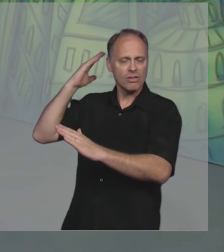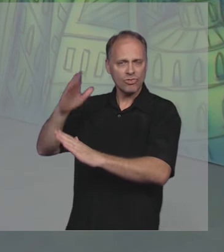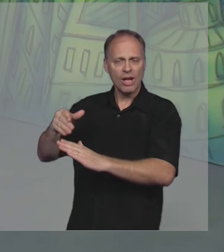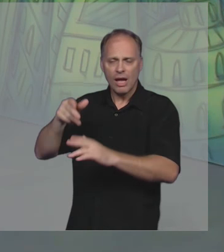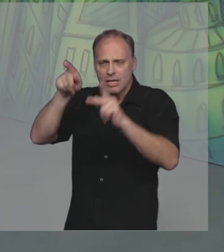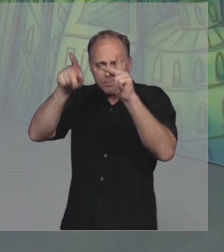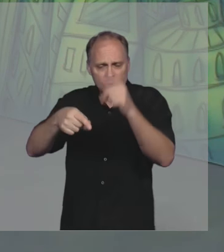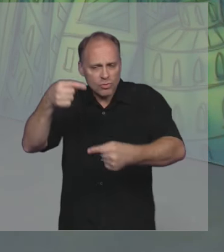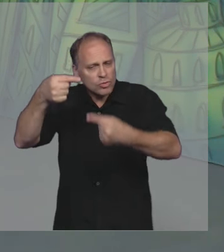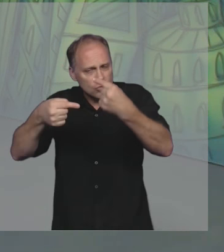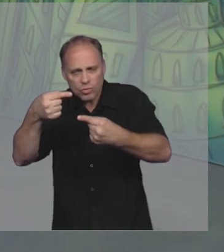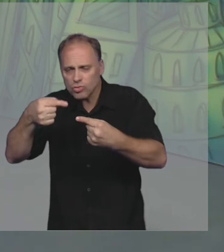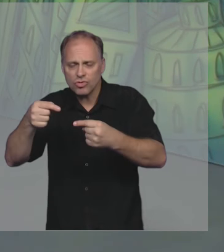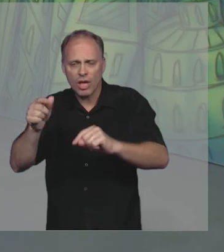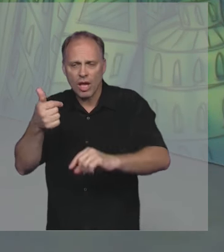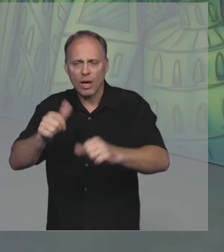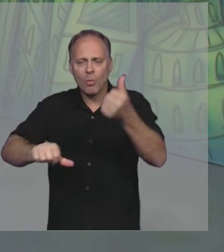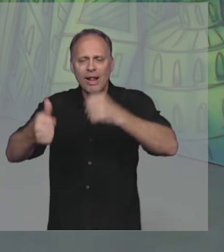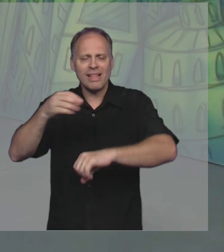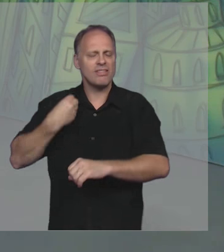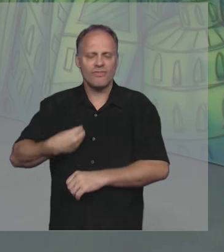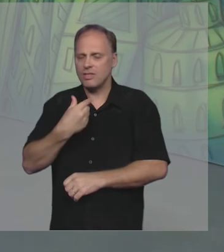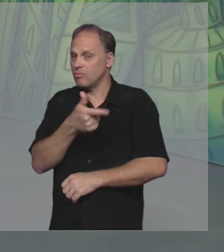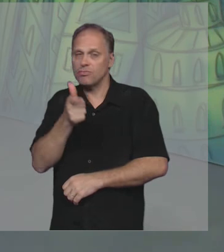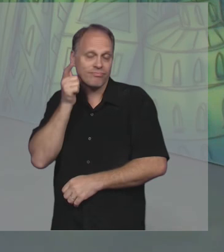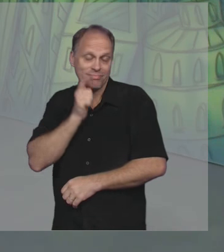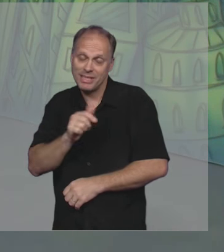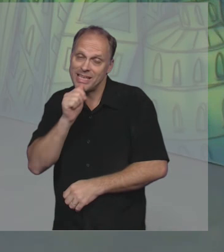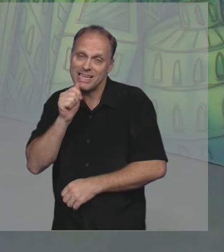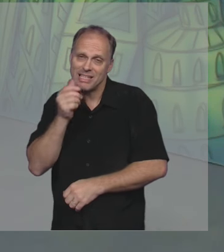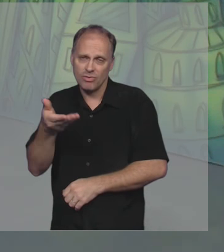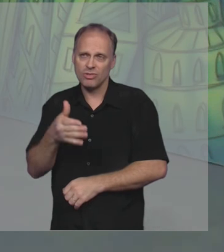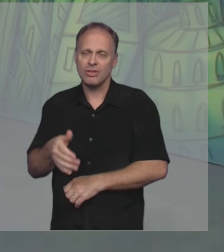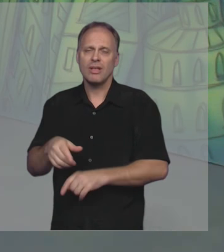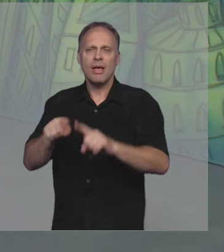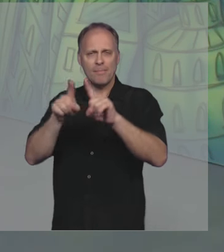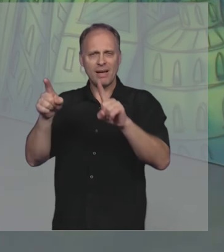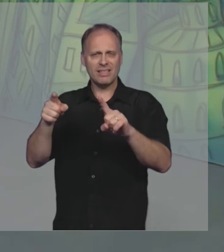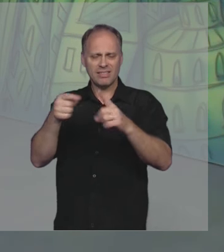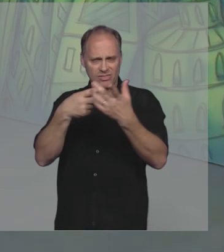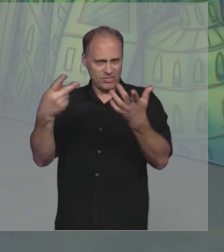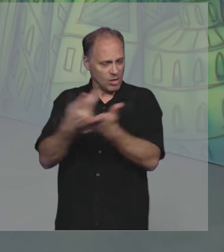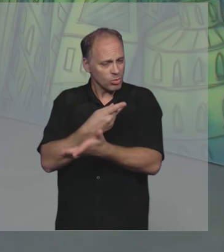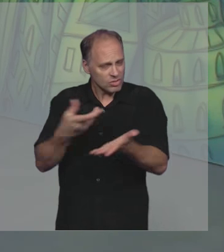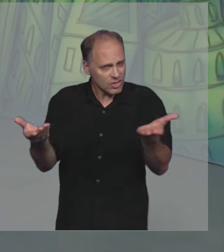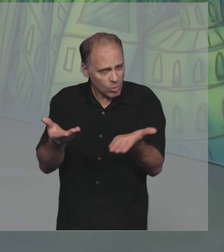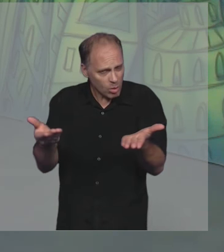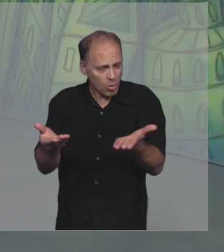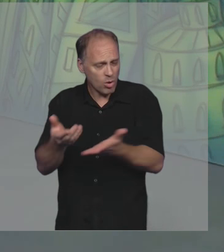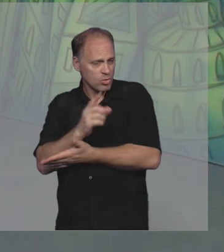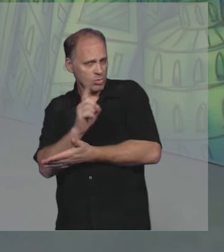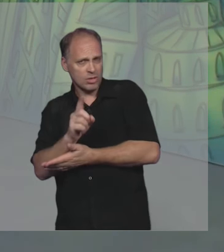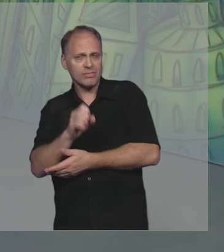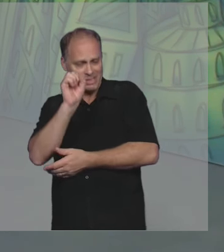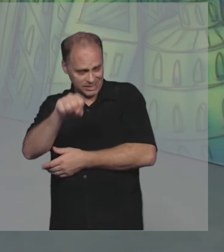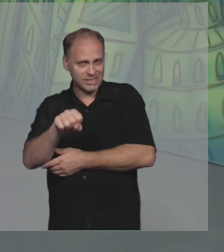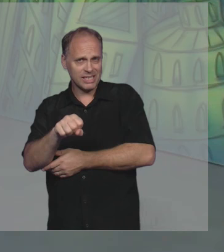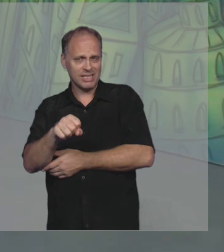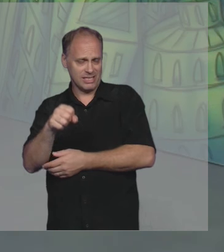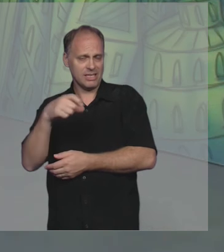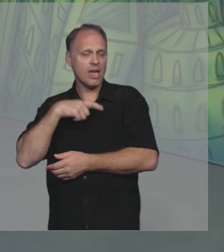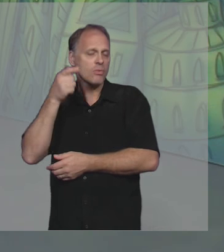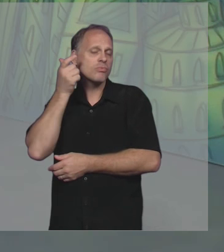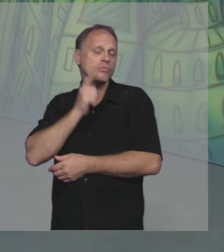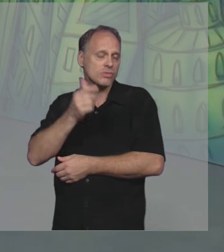as pessoas discutirem qualidade de vida, né? Hoje, o mapeamento ele está acontecendo, doutor, ou não? Sim.